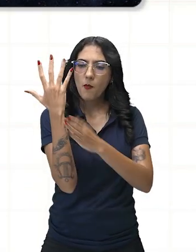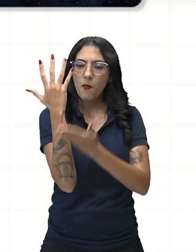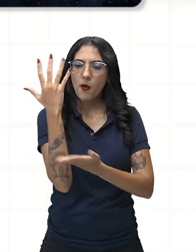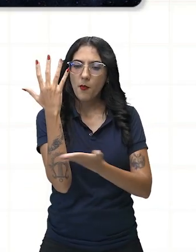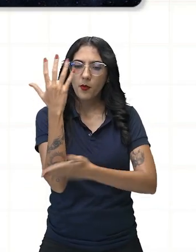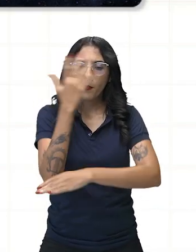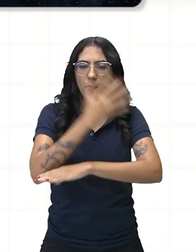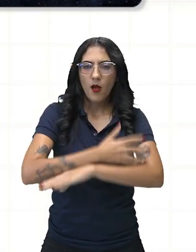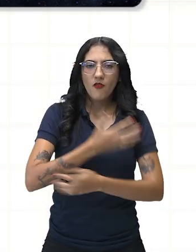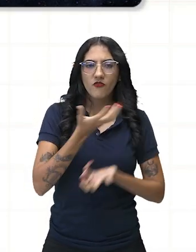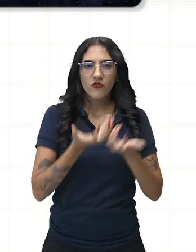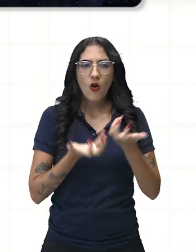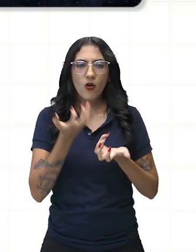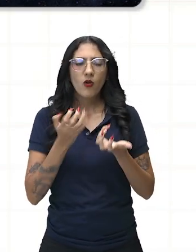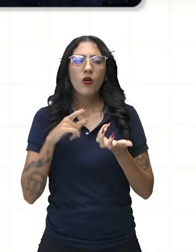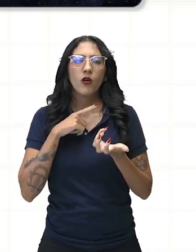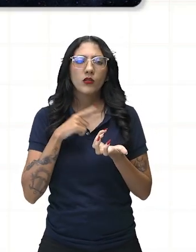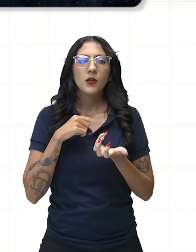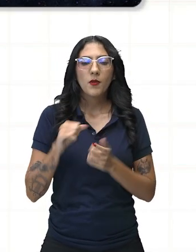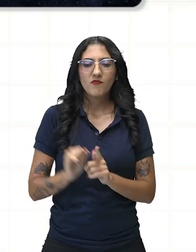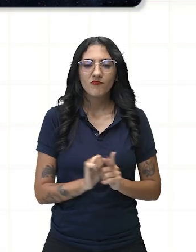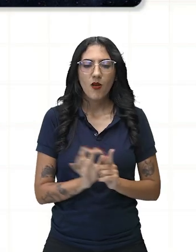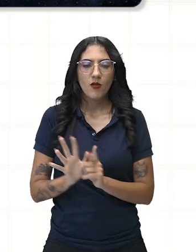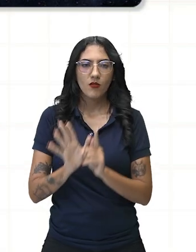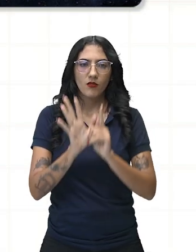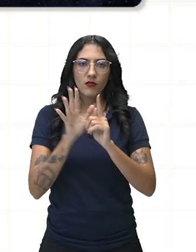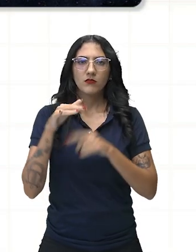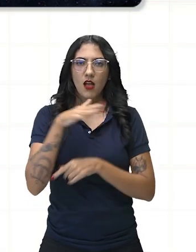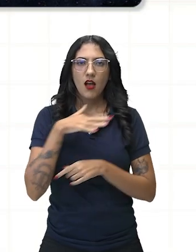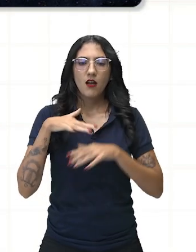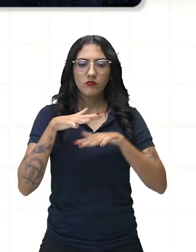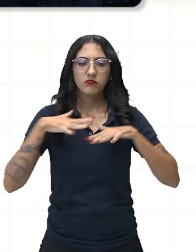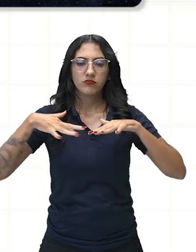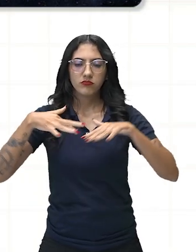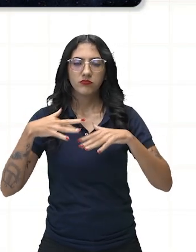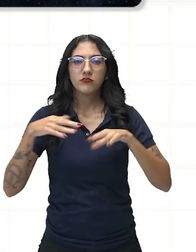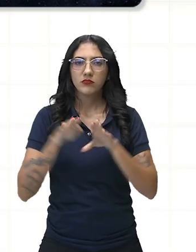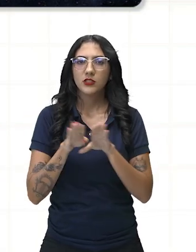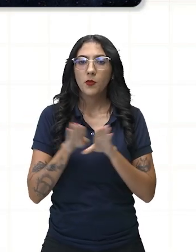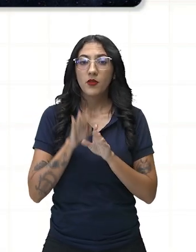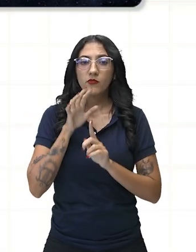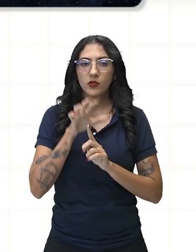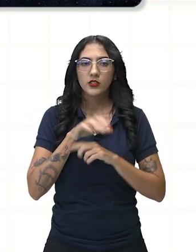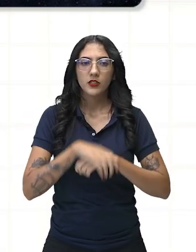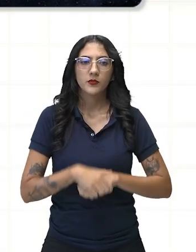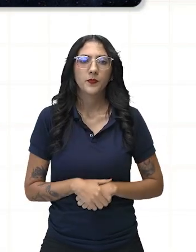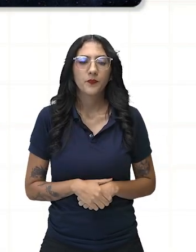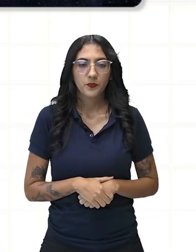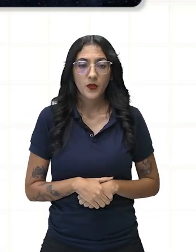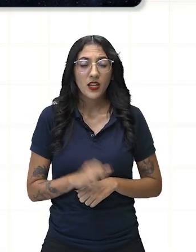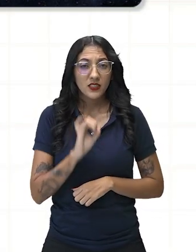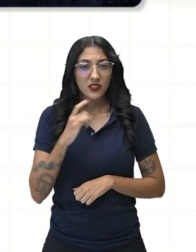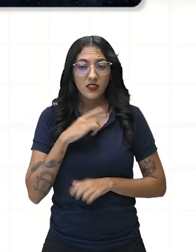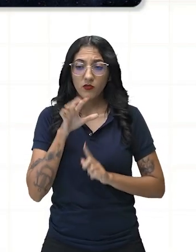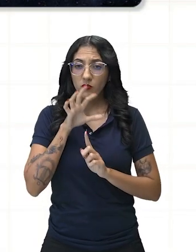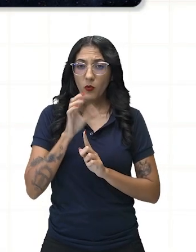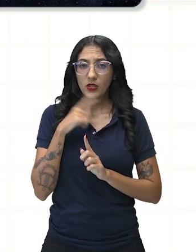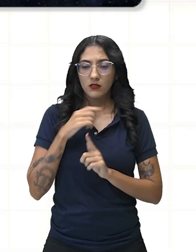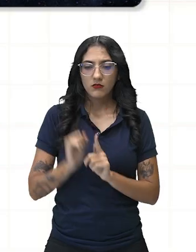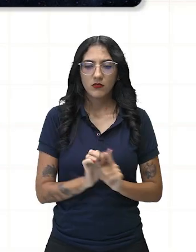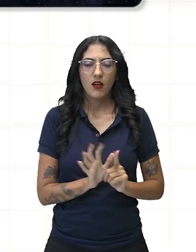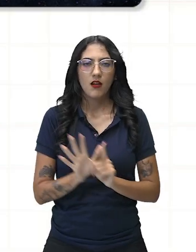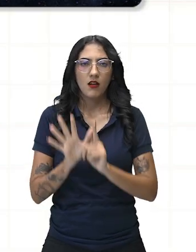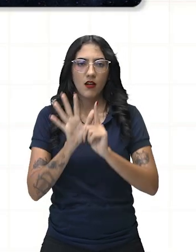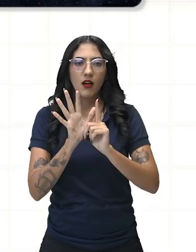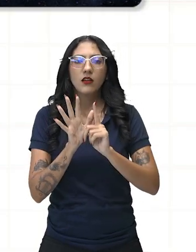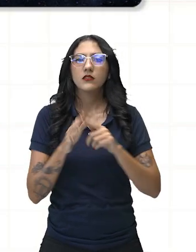a concentração desses gases na atmosfera, intensificando o efeito estufa. Com a intensificação do efeito estufa,